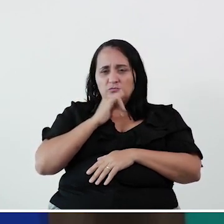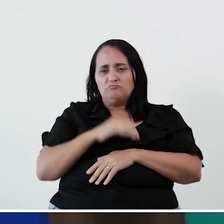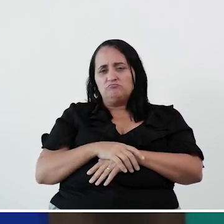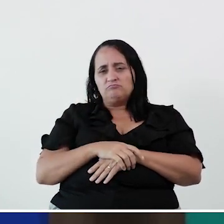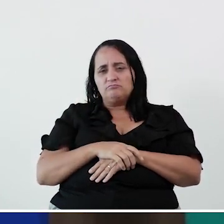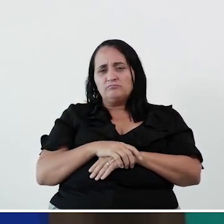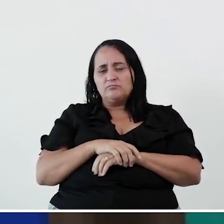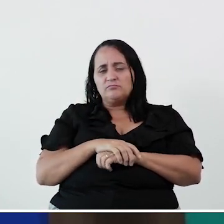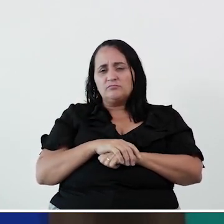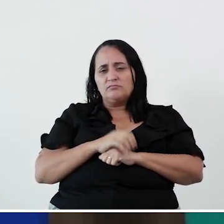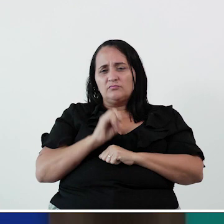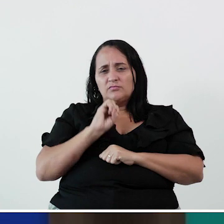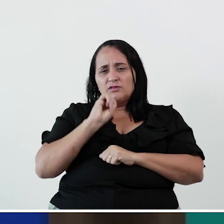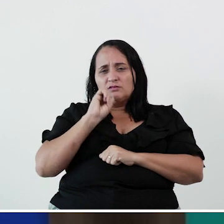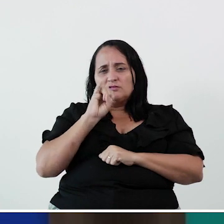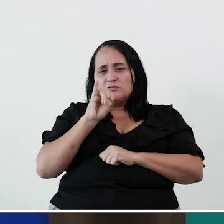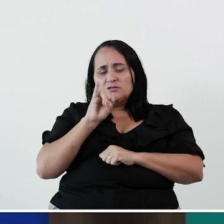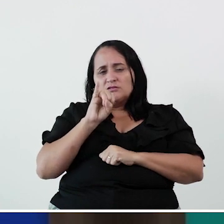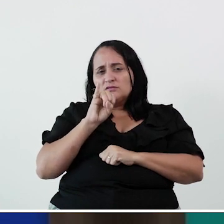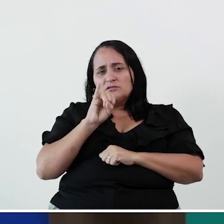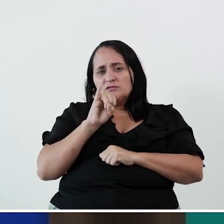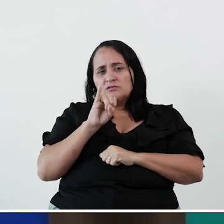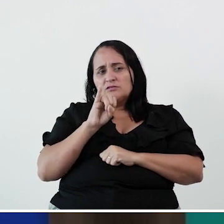dízima fosse o número